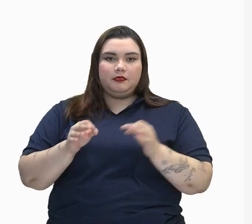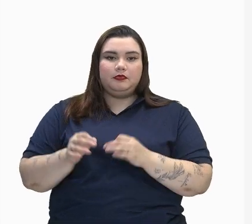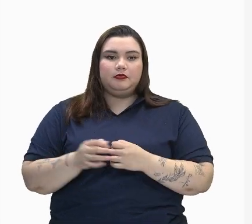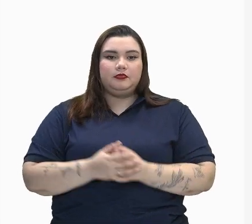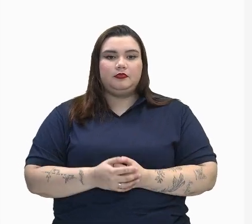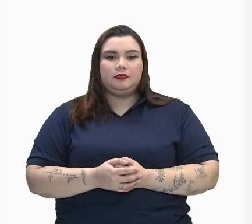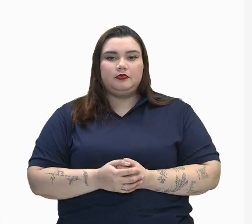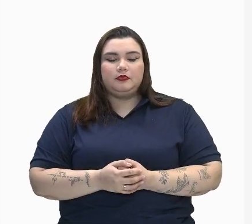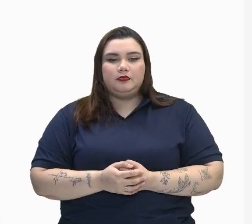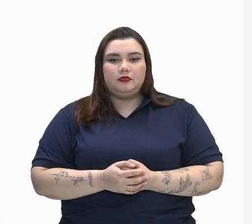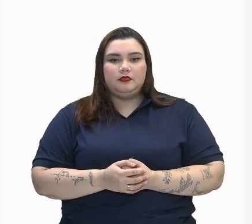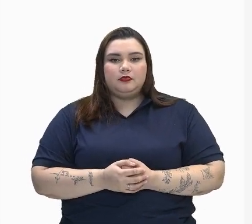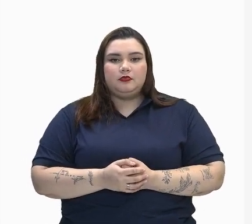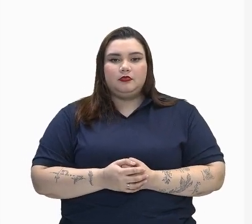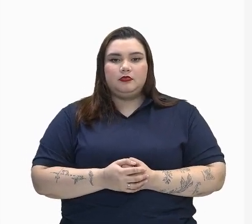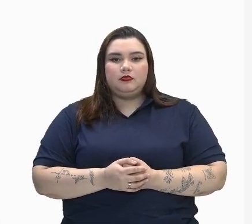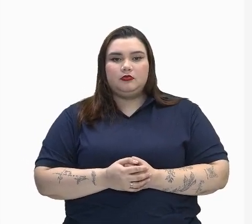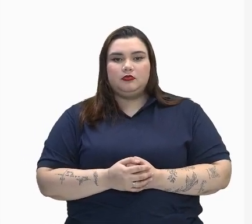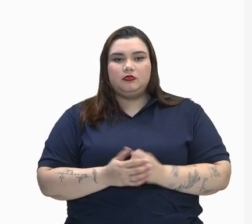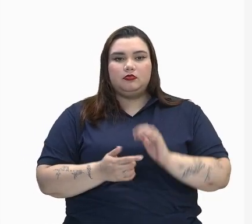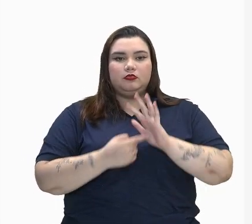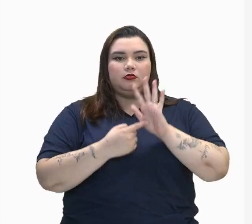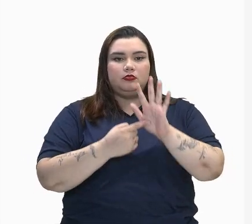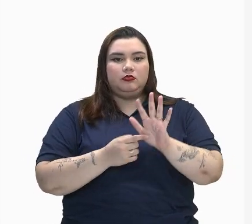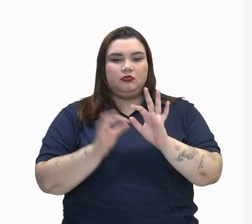Observe aqui na reta como que ficou. Porque